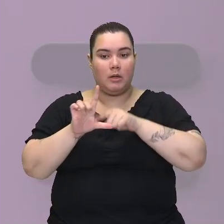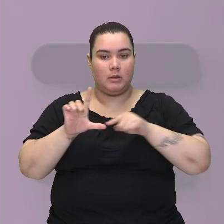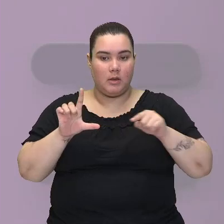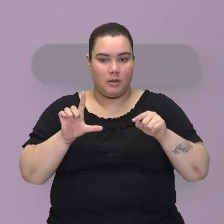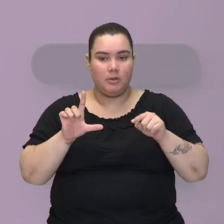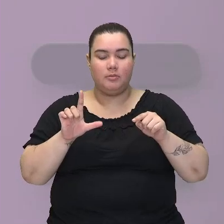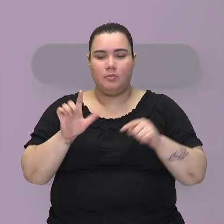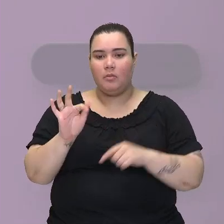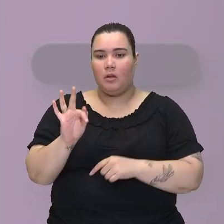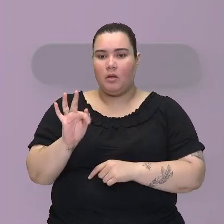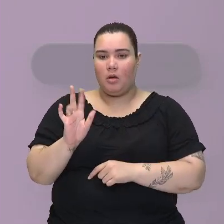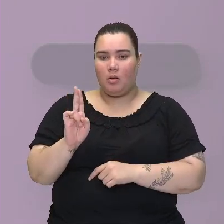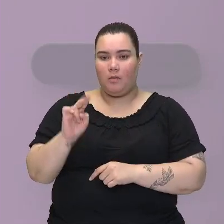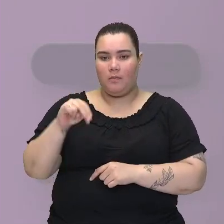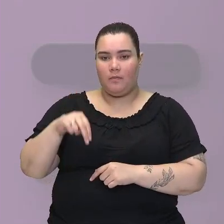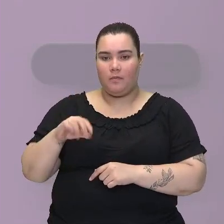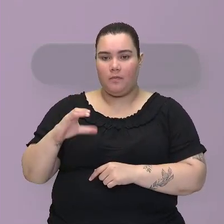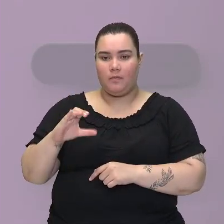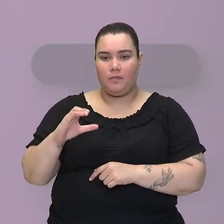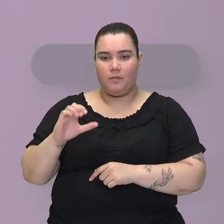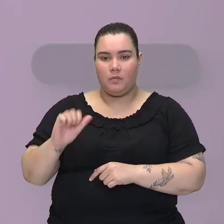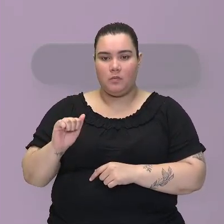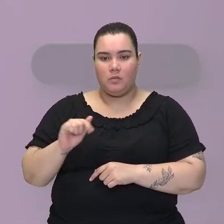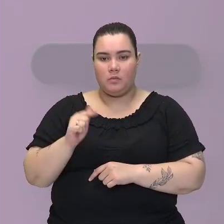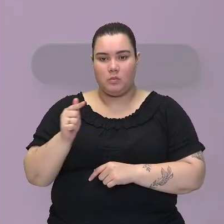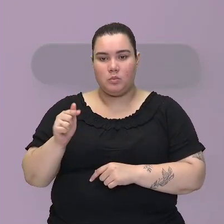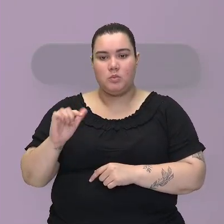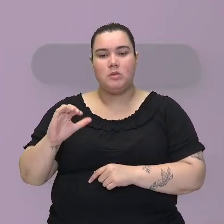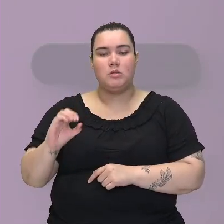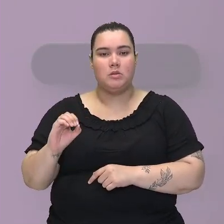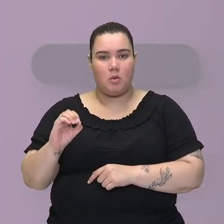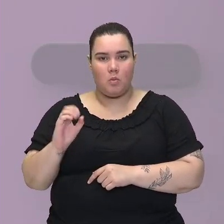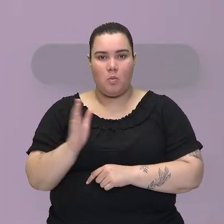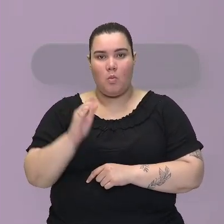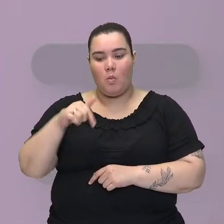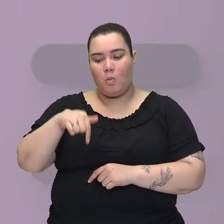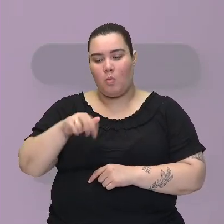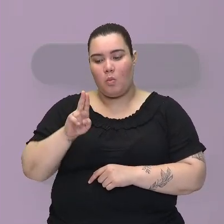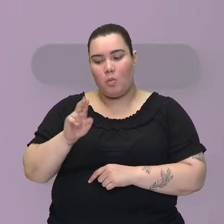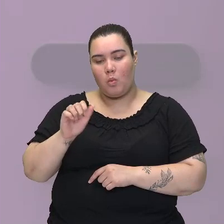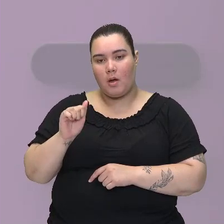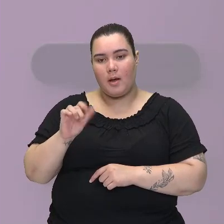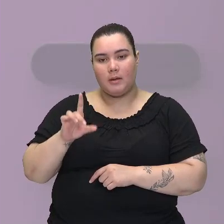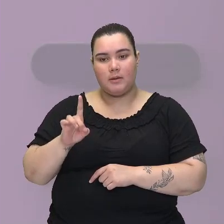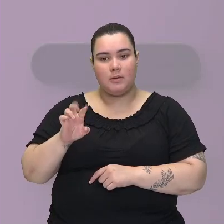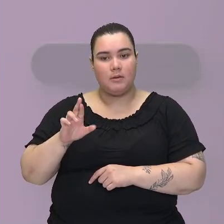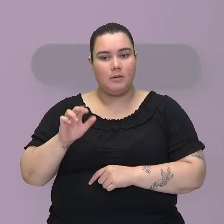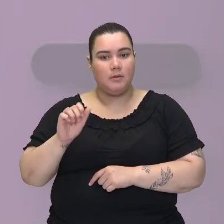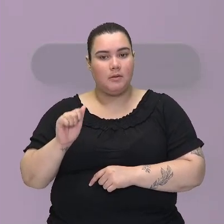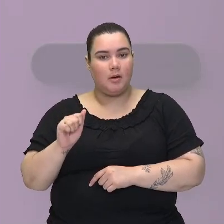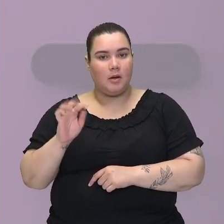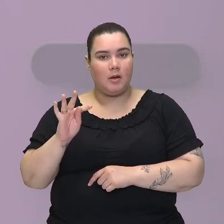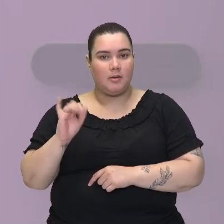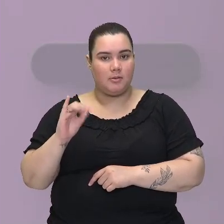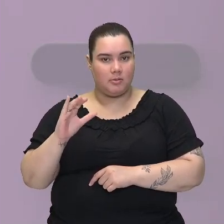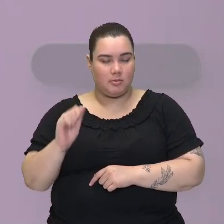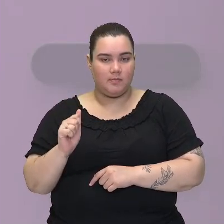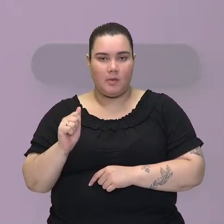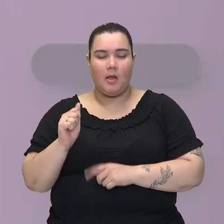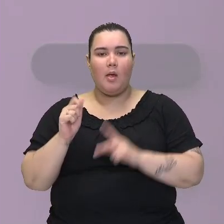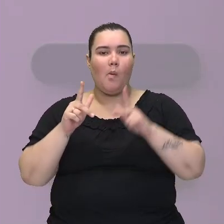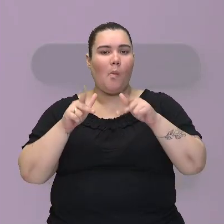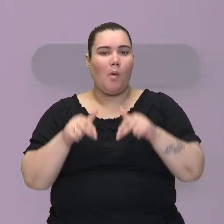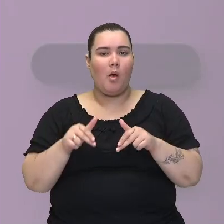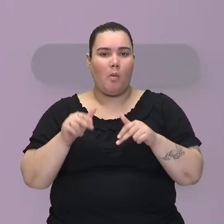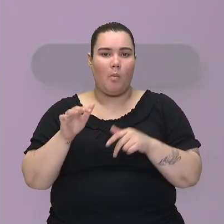conhecida como uma função do segundo grau, tá? Função do segundo grau e função quadrática é a mesma